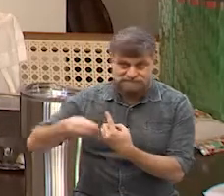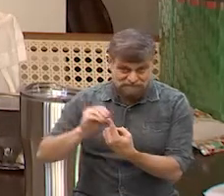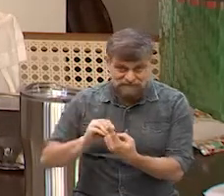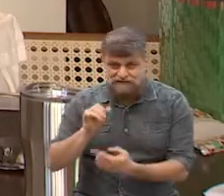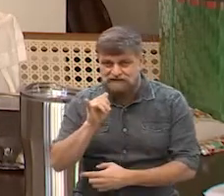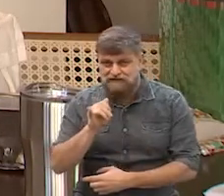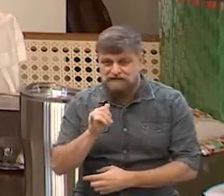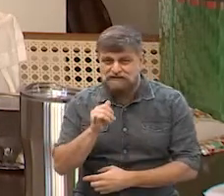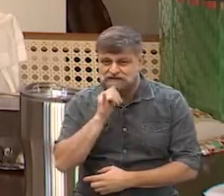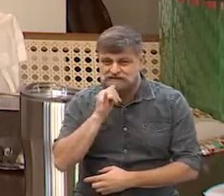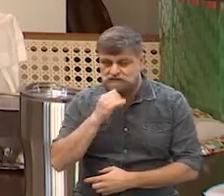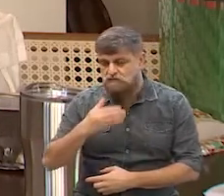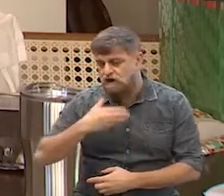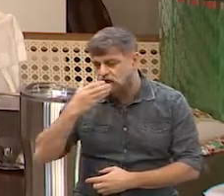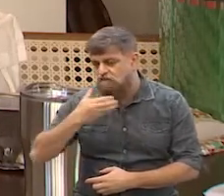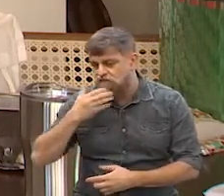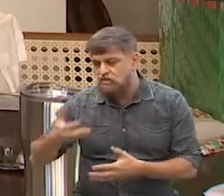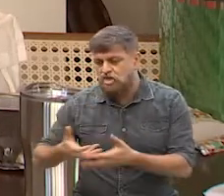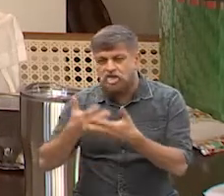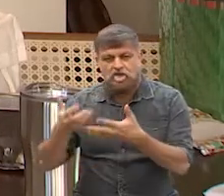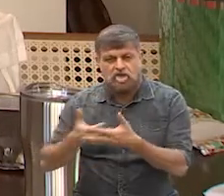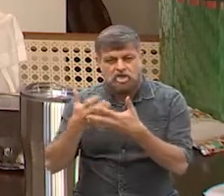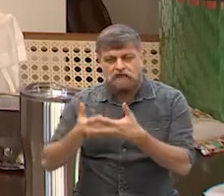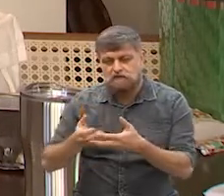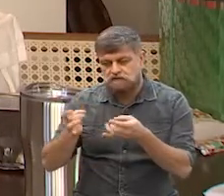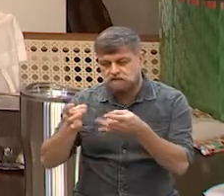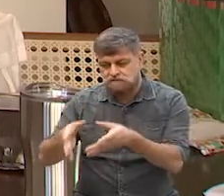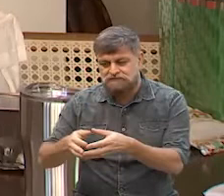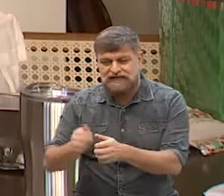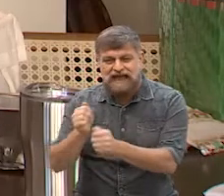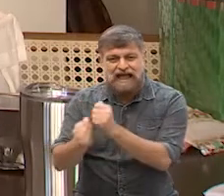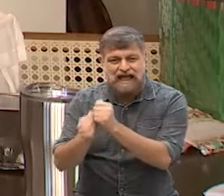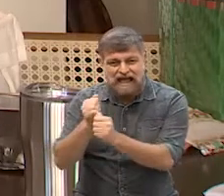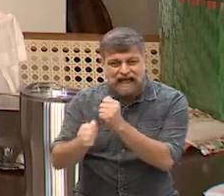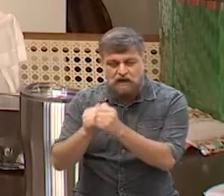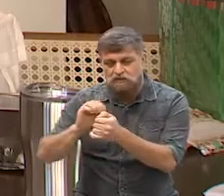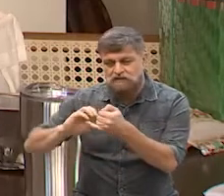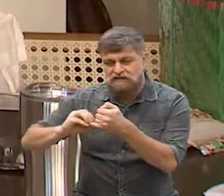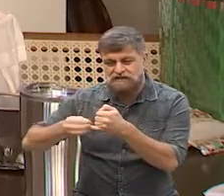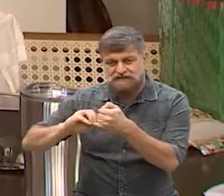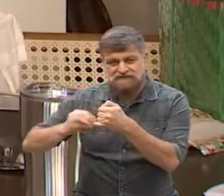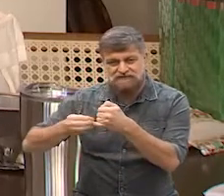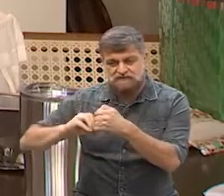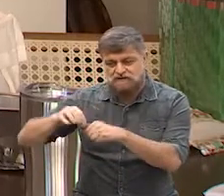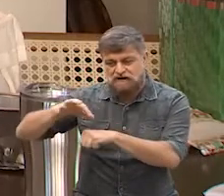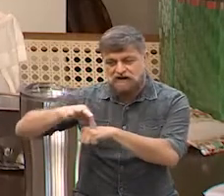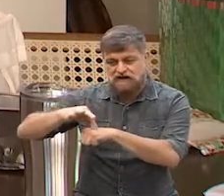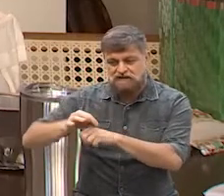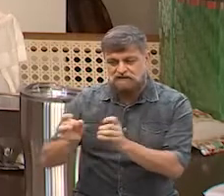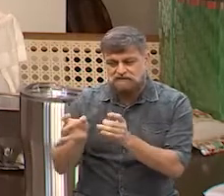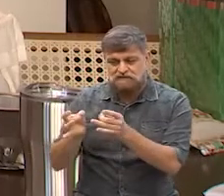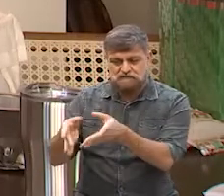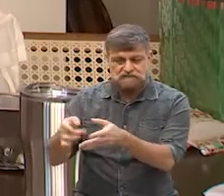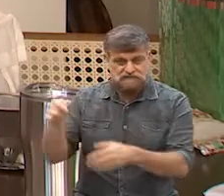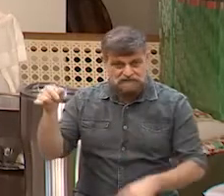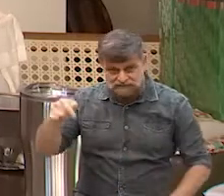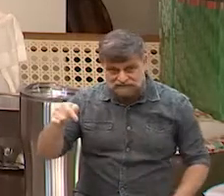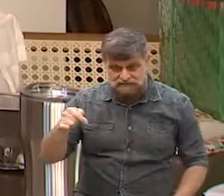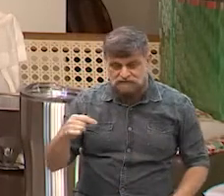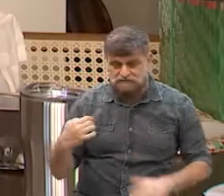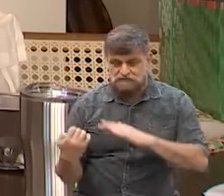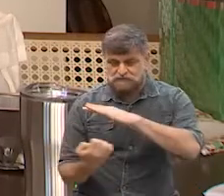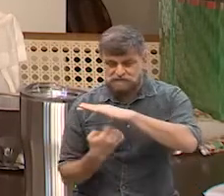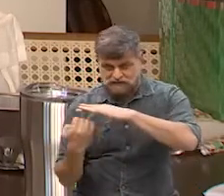frutas, é o resto do alface, é o resto do seu arroz, do seu feijão, da sua carne, que essa empresa